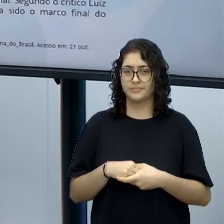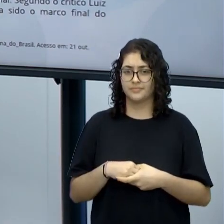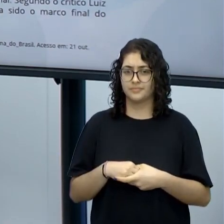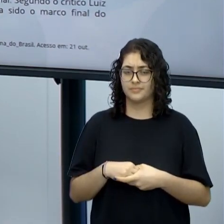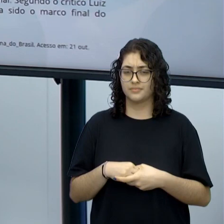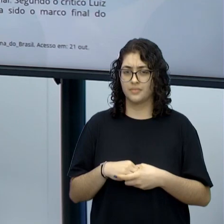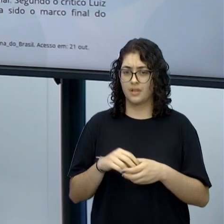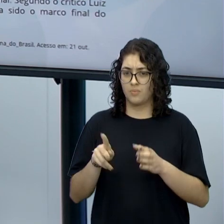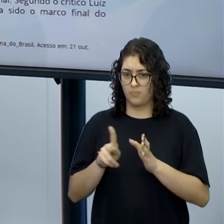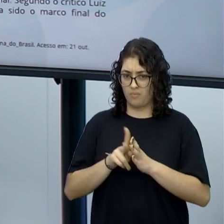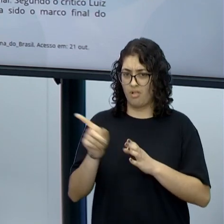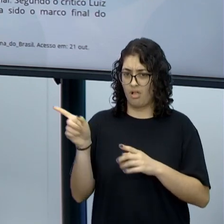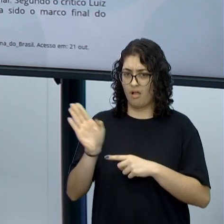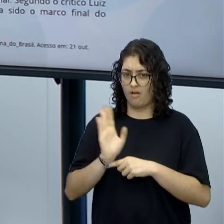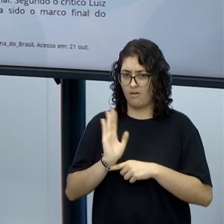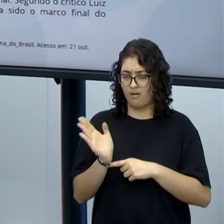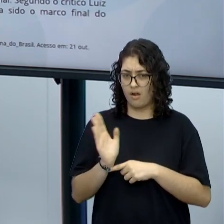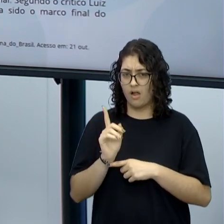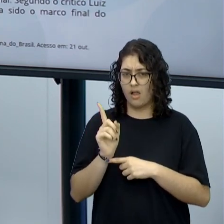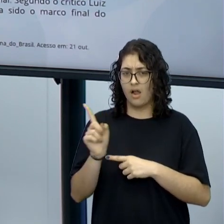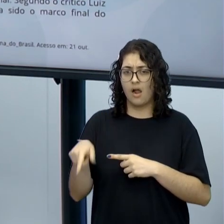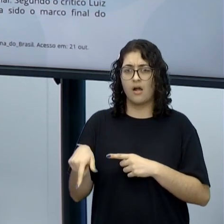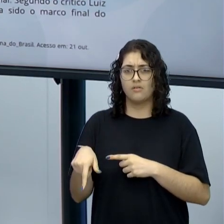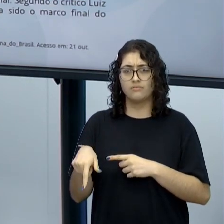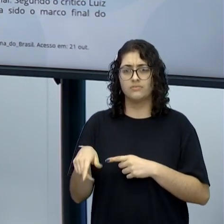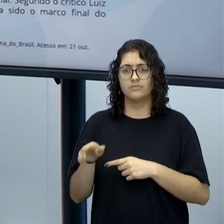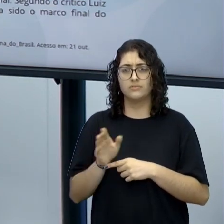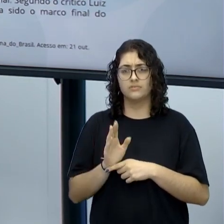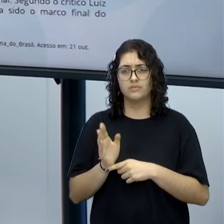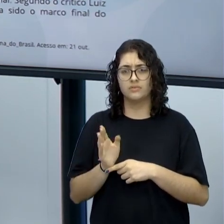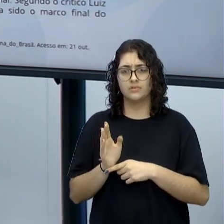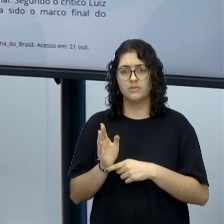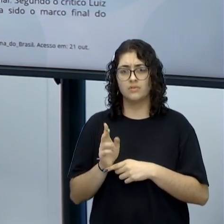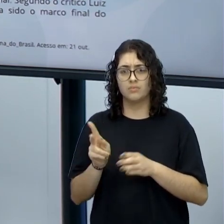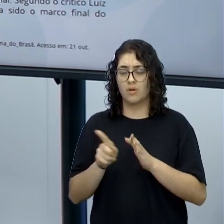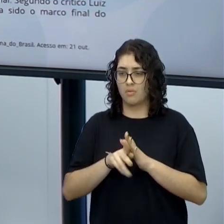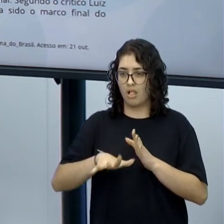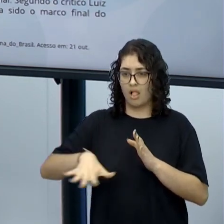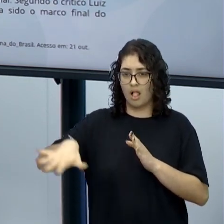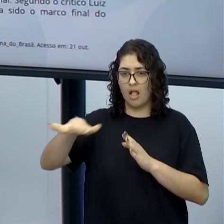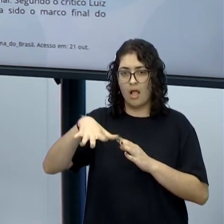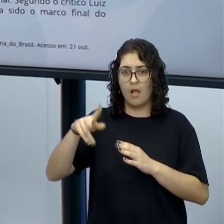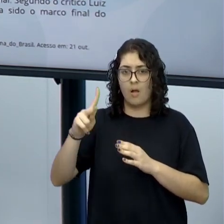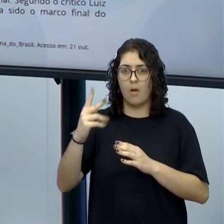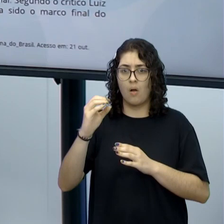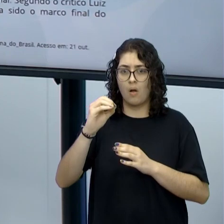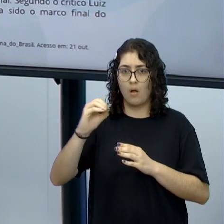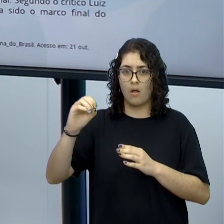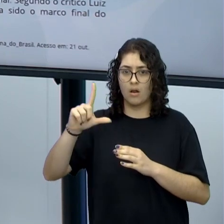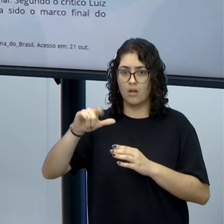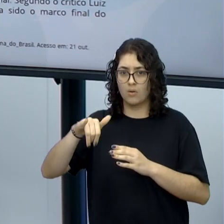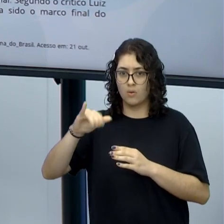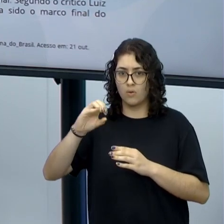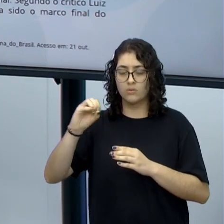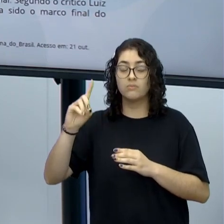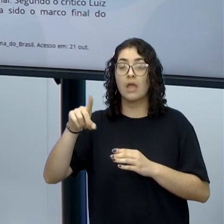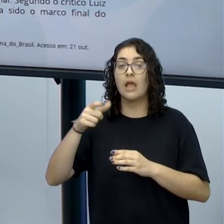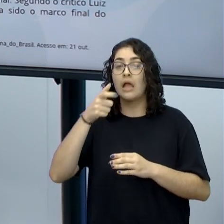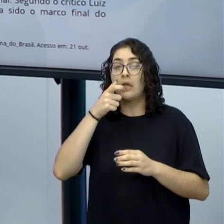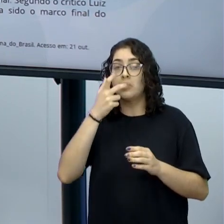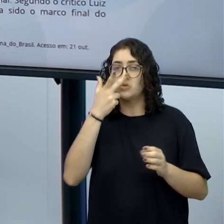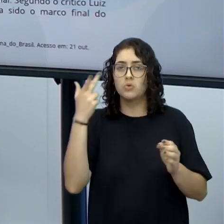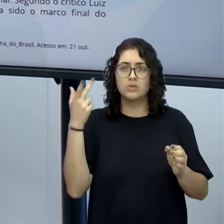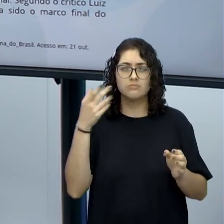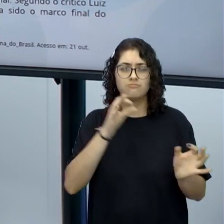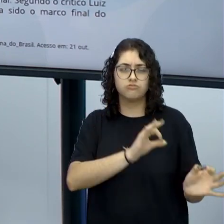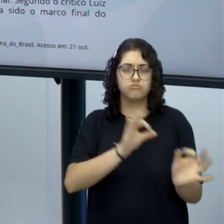Cidade de Deus é um dos filmes estrangeiros não hollywoodianos mais assistidos no mundo. No